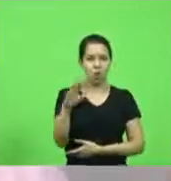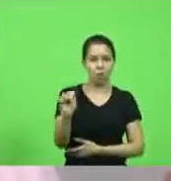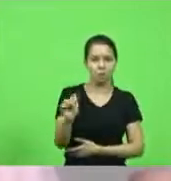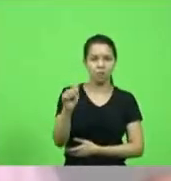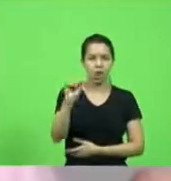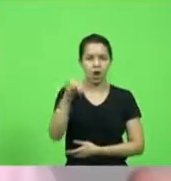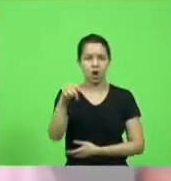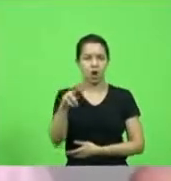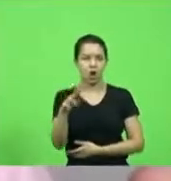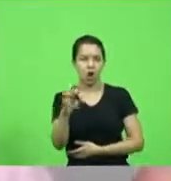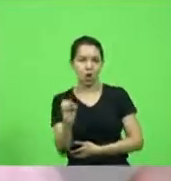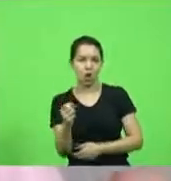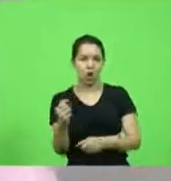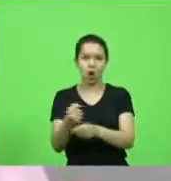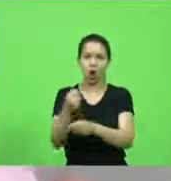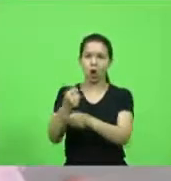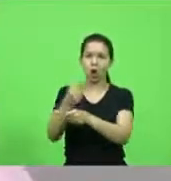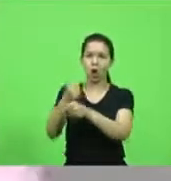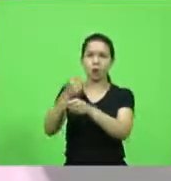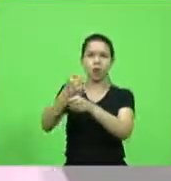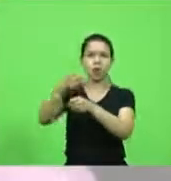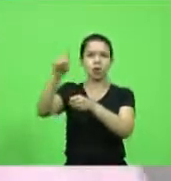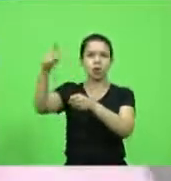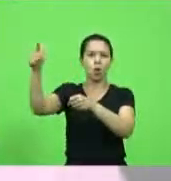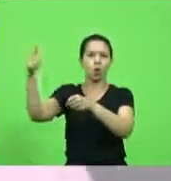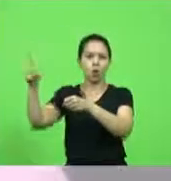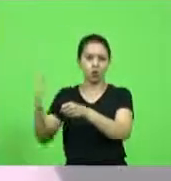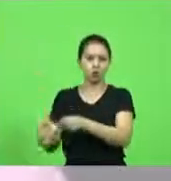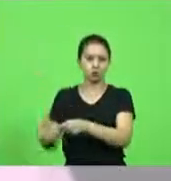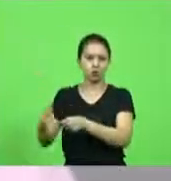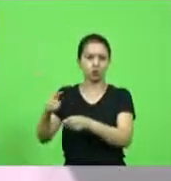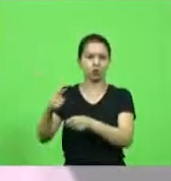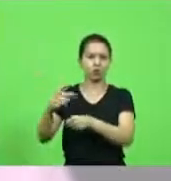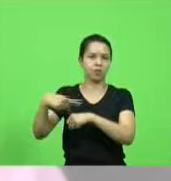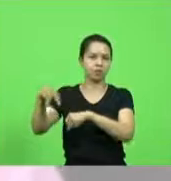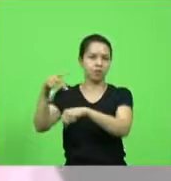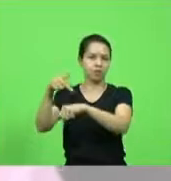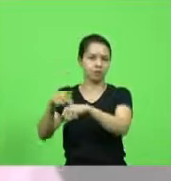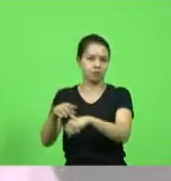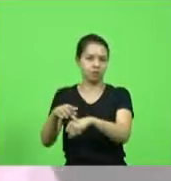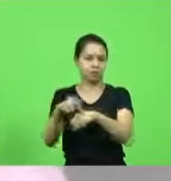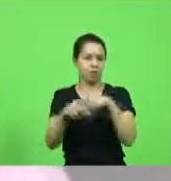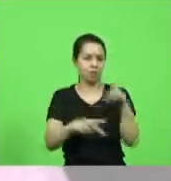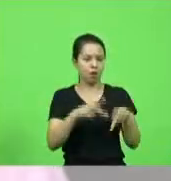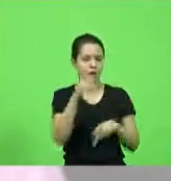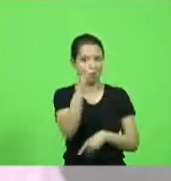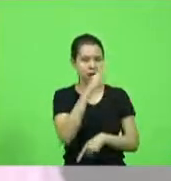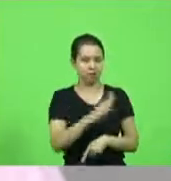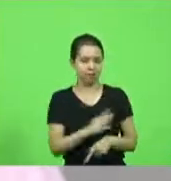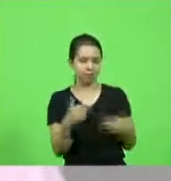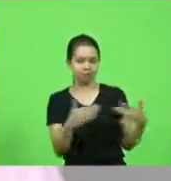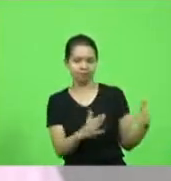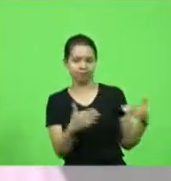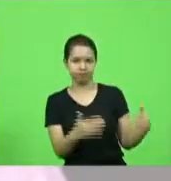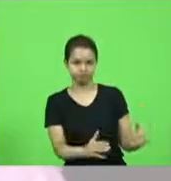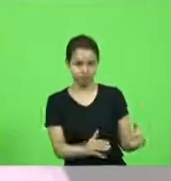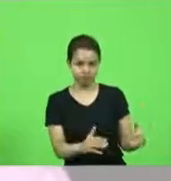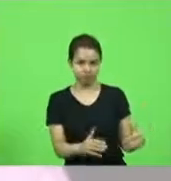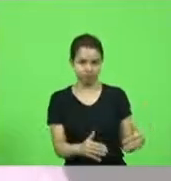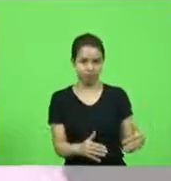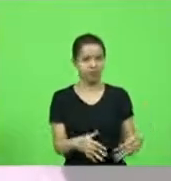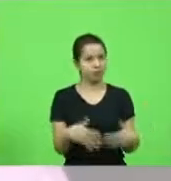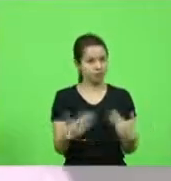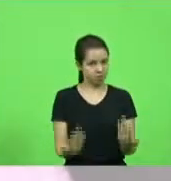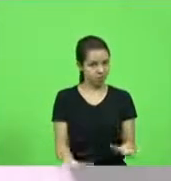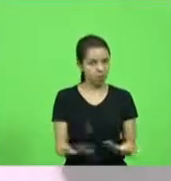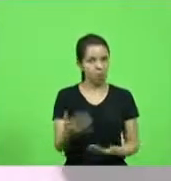fazer obras faraônicas em outros países e deixar o brasileiro ao abandono. Então, o presidente está certo. Só